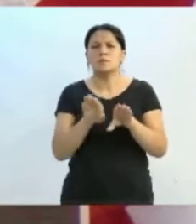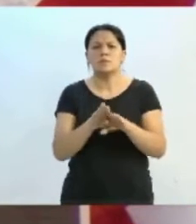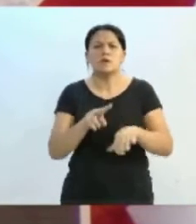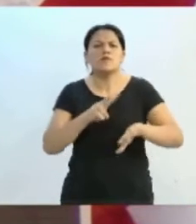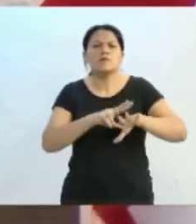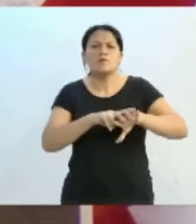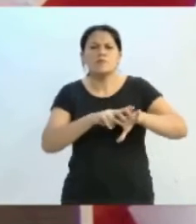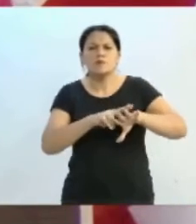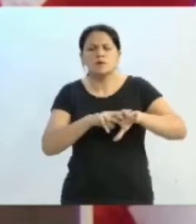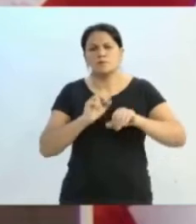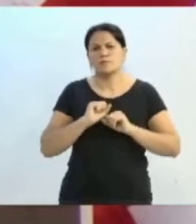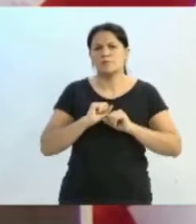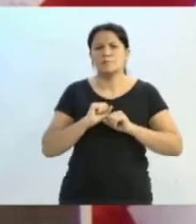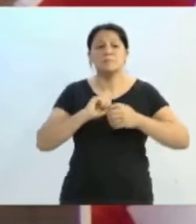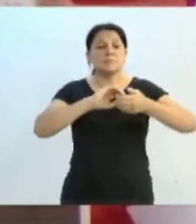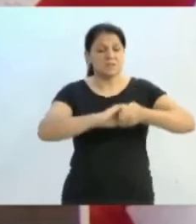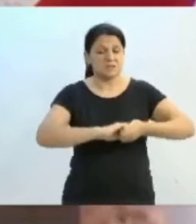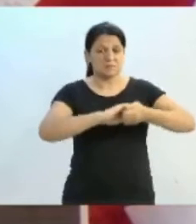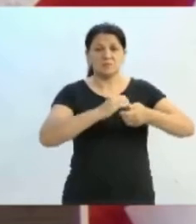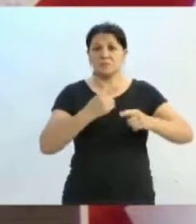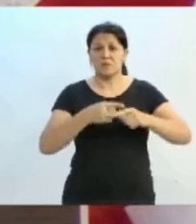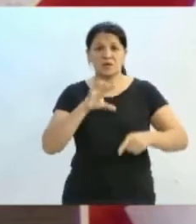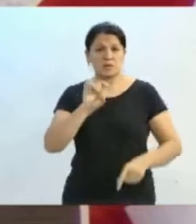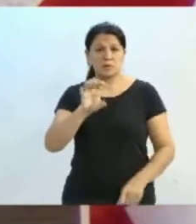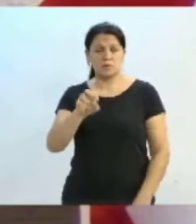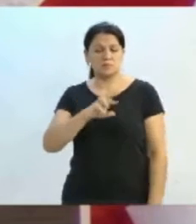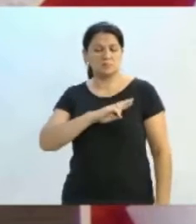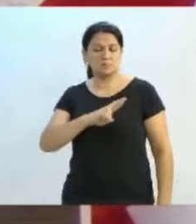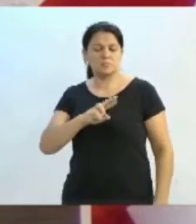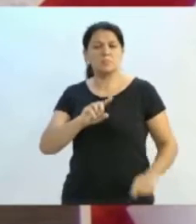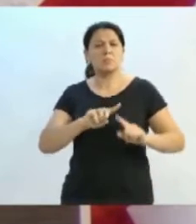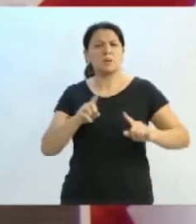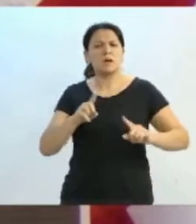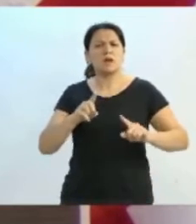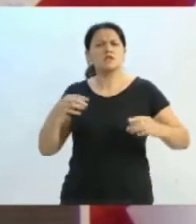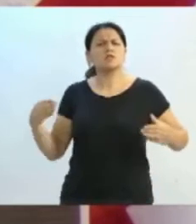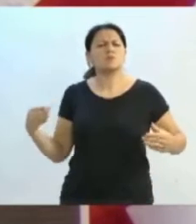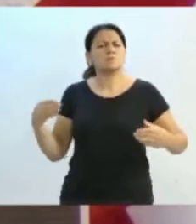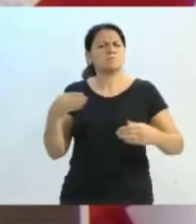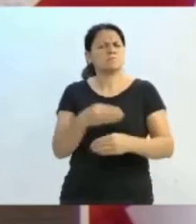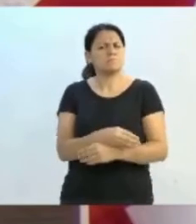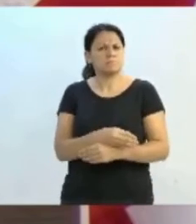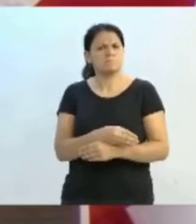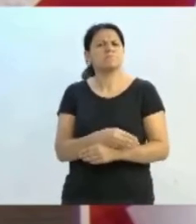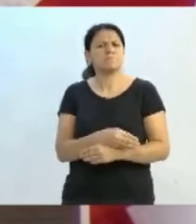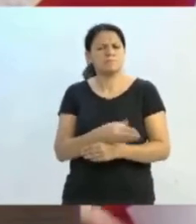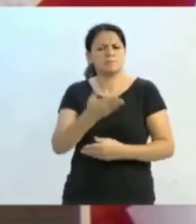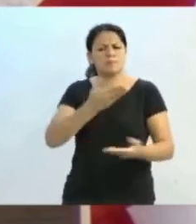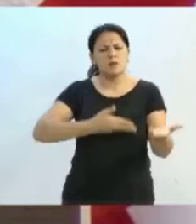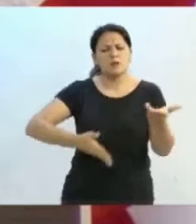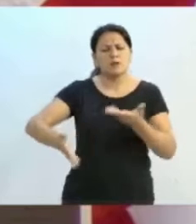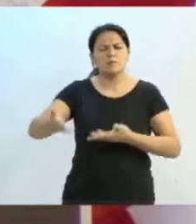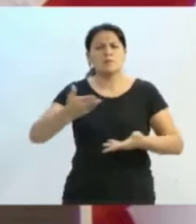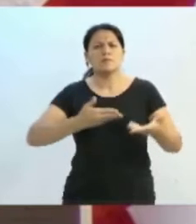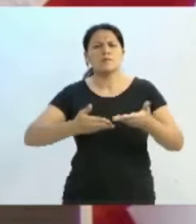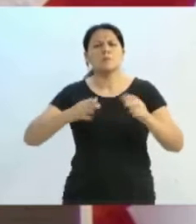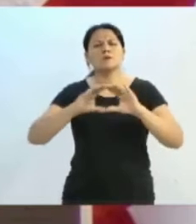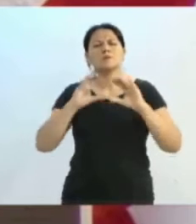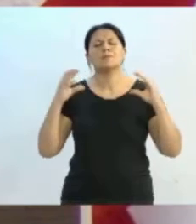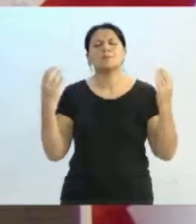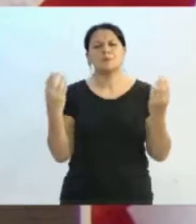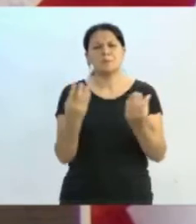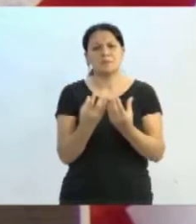Esse envolvimento religioso mas tem totalmente hummm hummm hummm hummm envolvimento comunitário